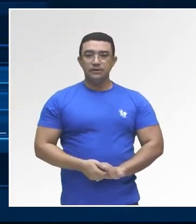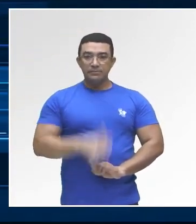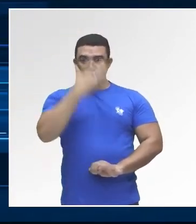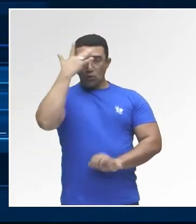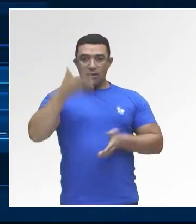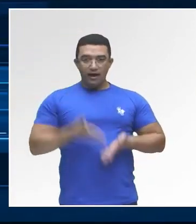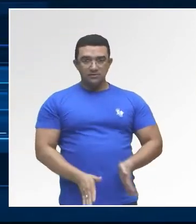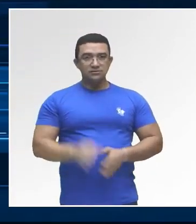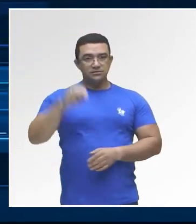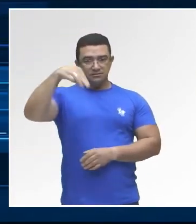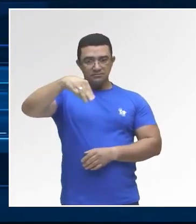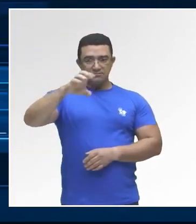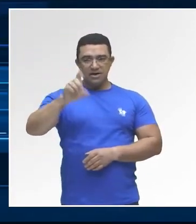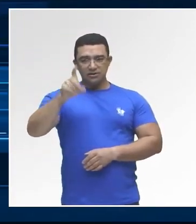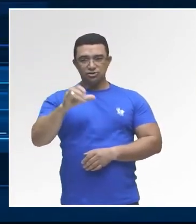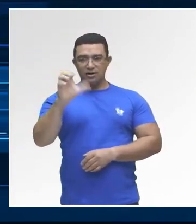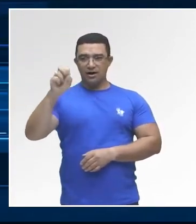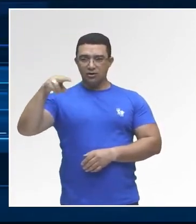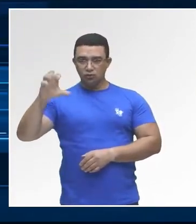Mexican.